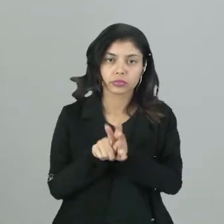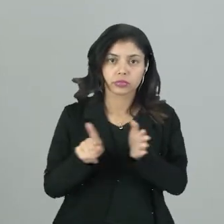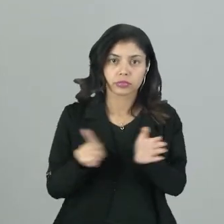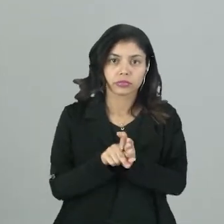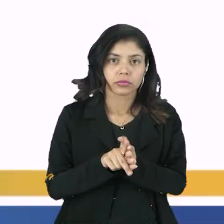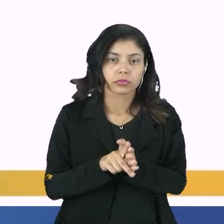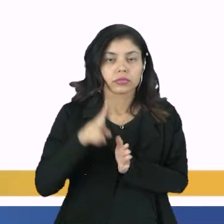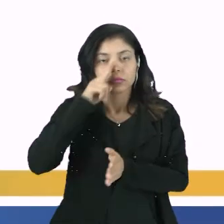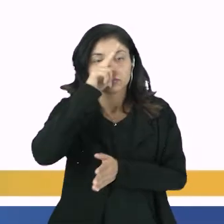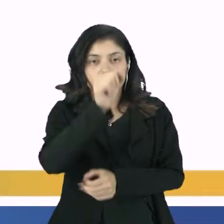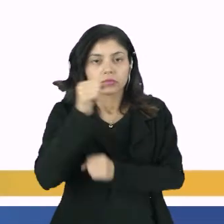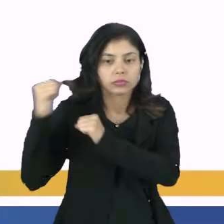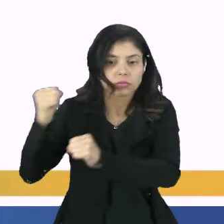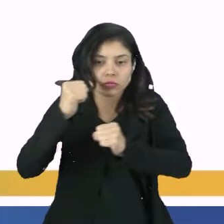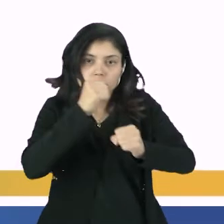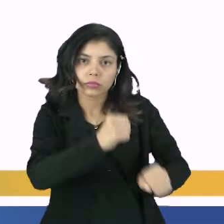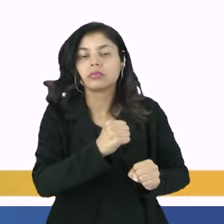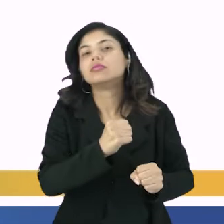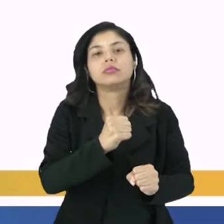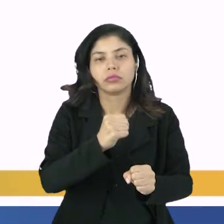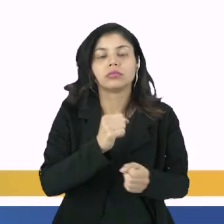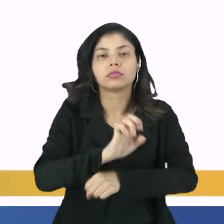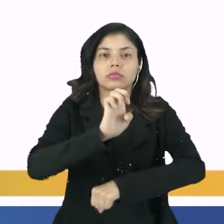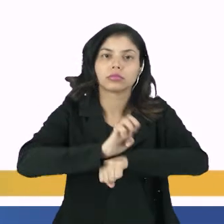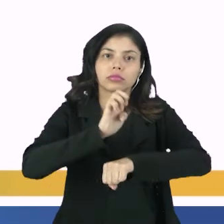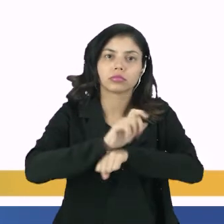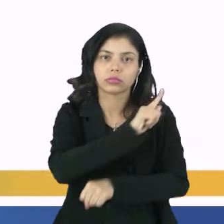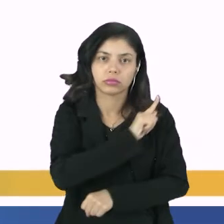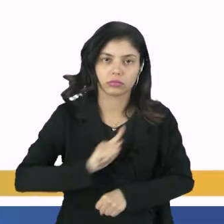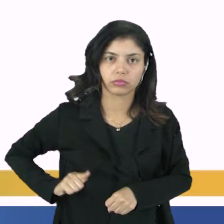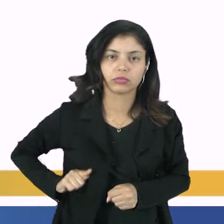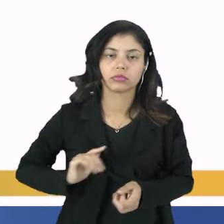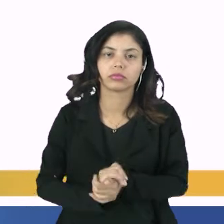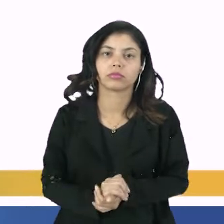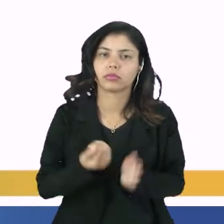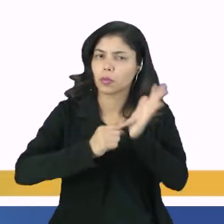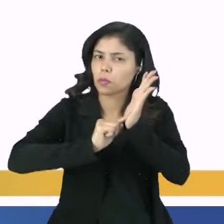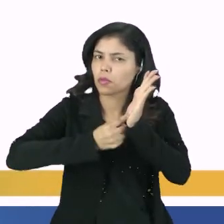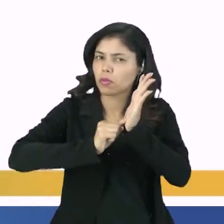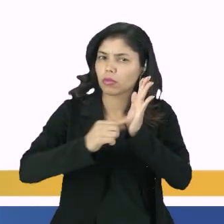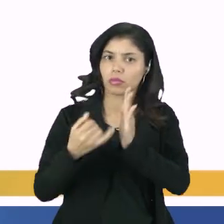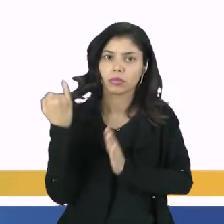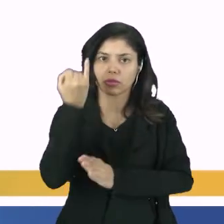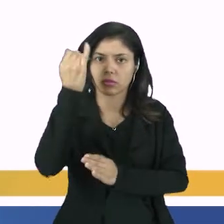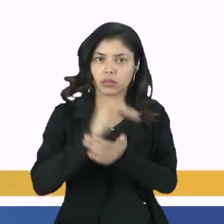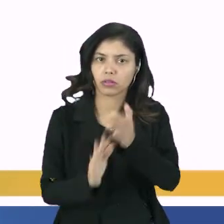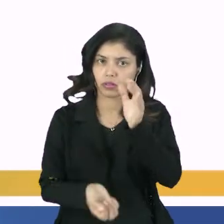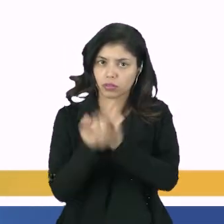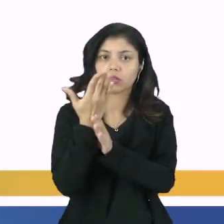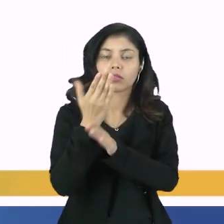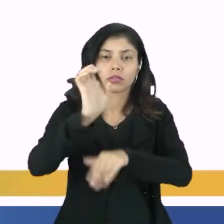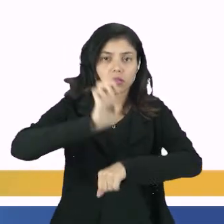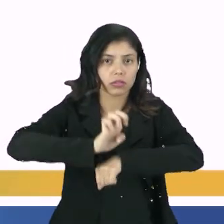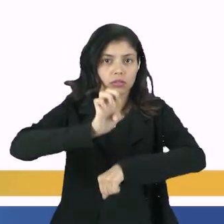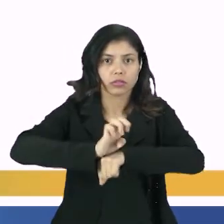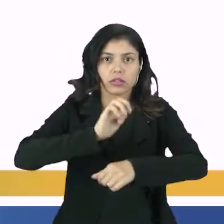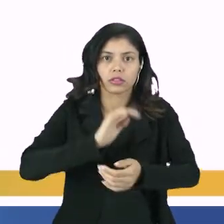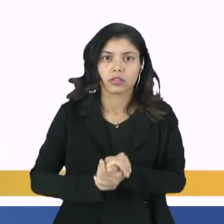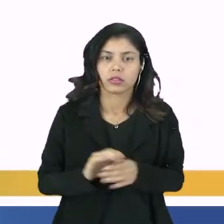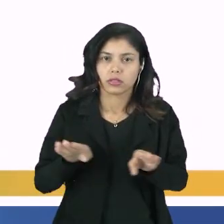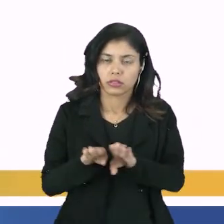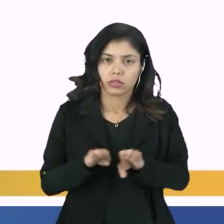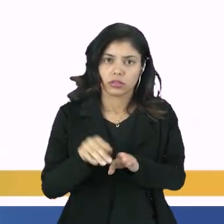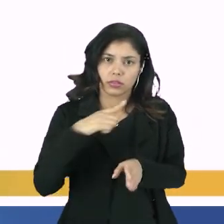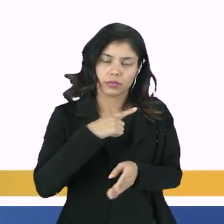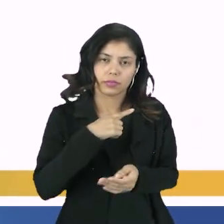poder soberano do Estado e de seus governantes. Então, o principal ponto de aspecto de surgimento do Estado é a gente entender